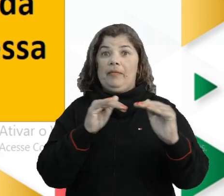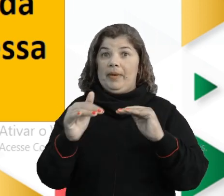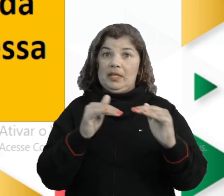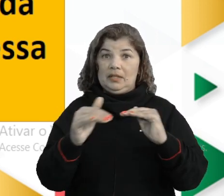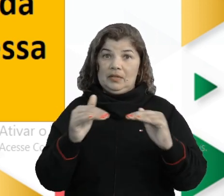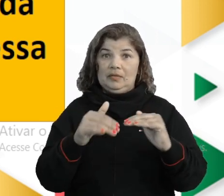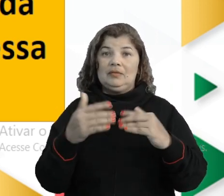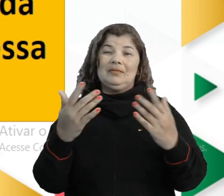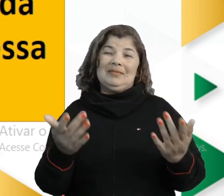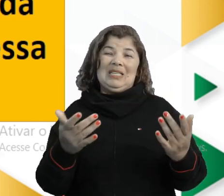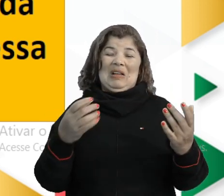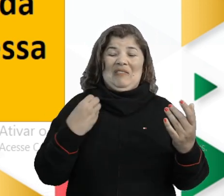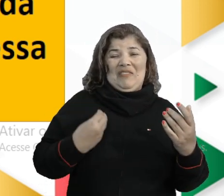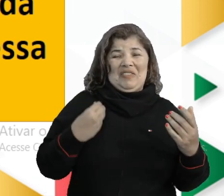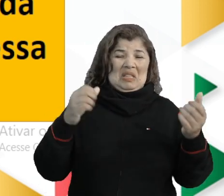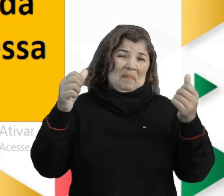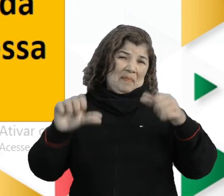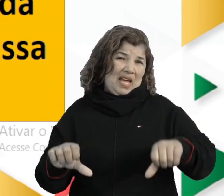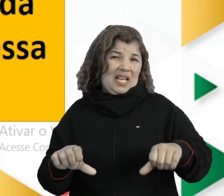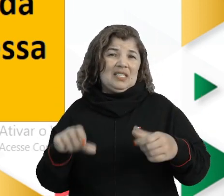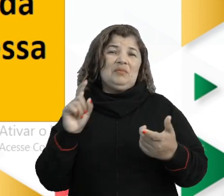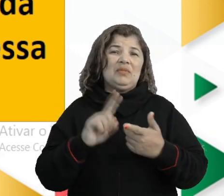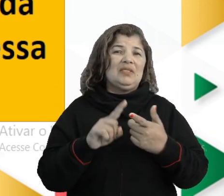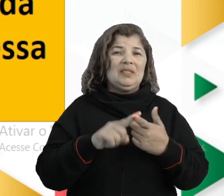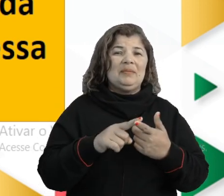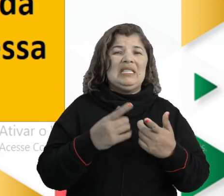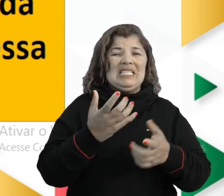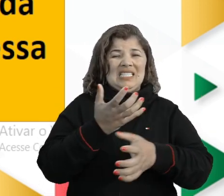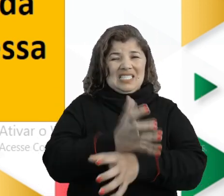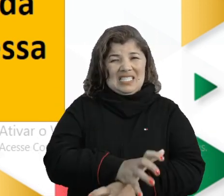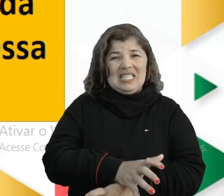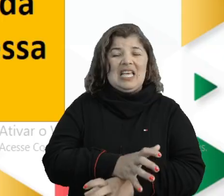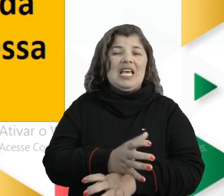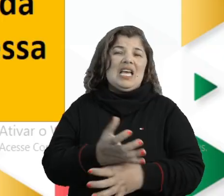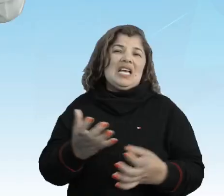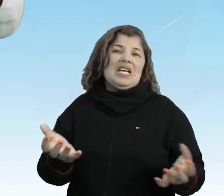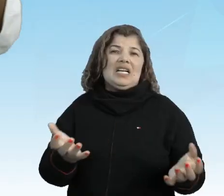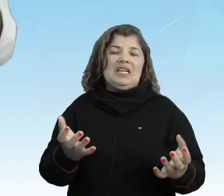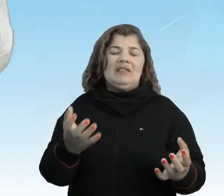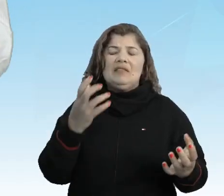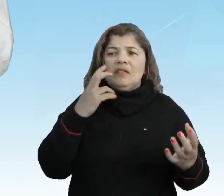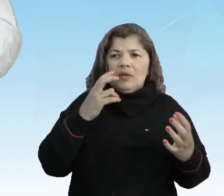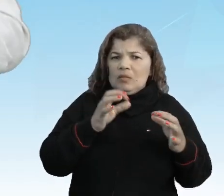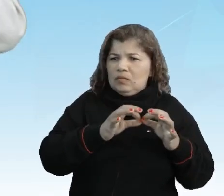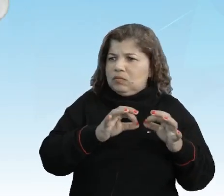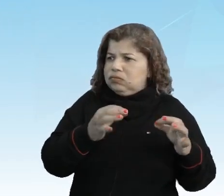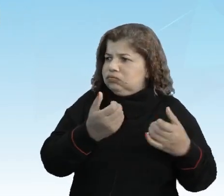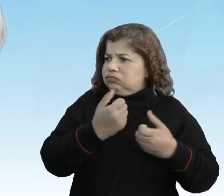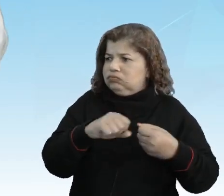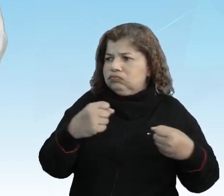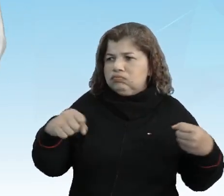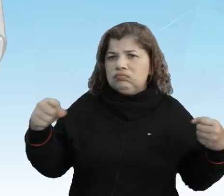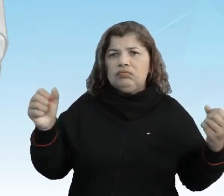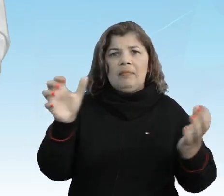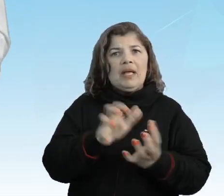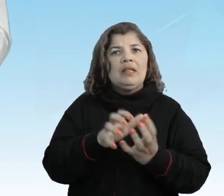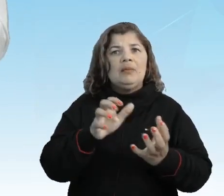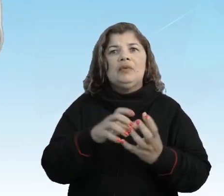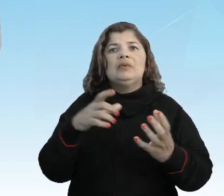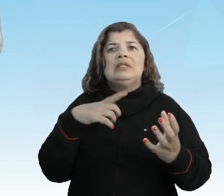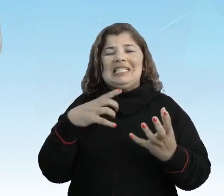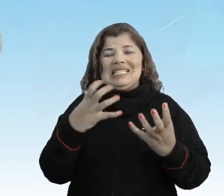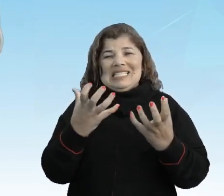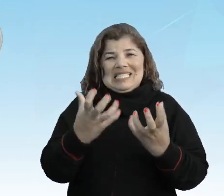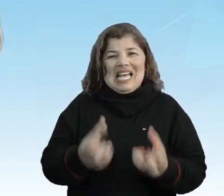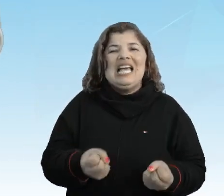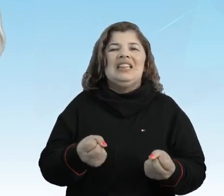péssima condição de vida que existia também a questão da seca. Porque quando a gente viu o tamanho de Pernambuco como era, passamos pelos sertões e as